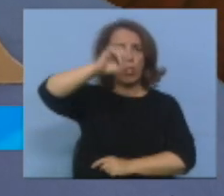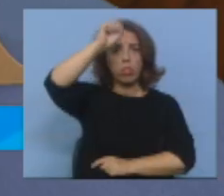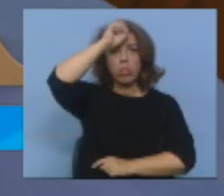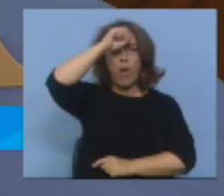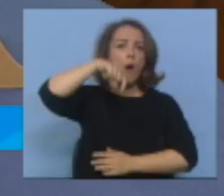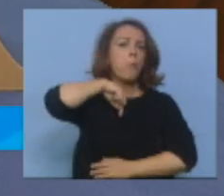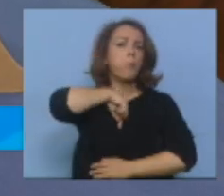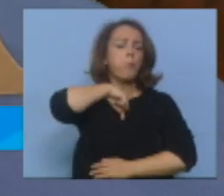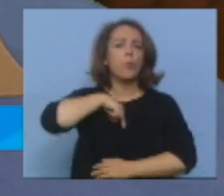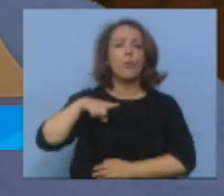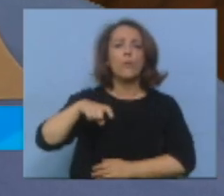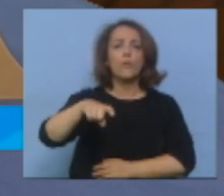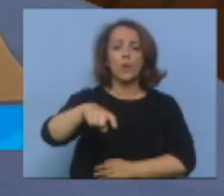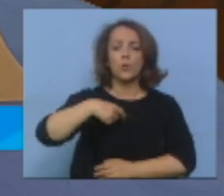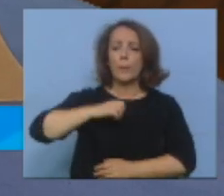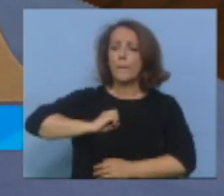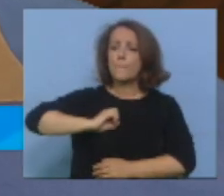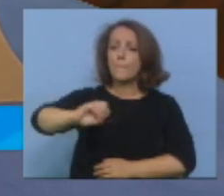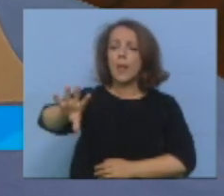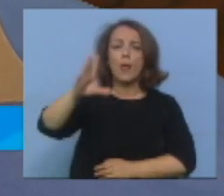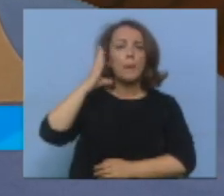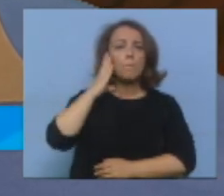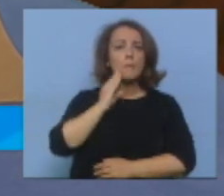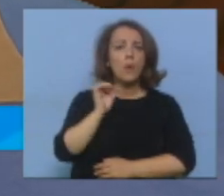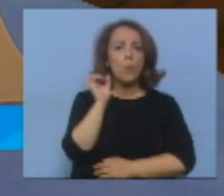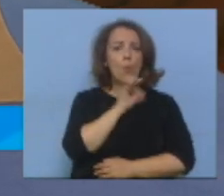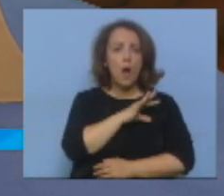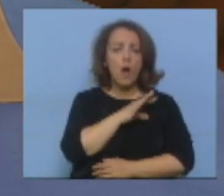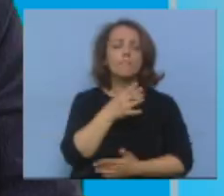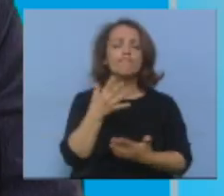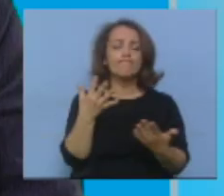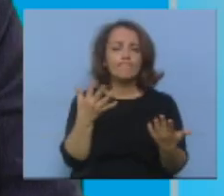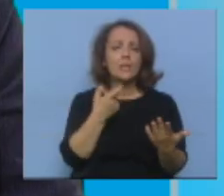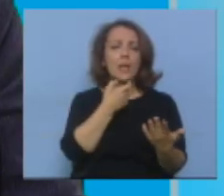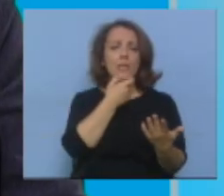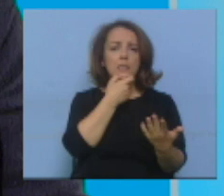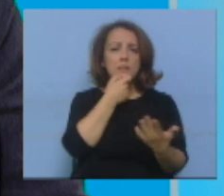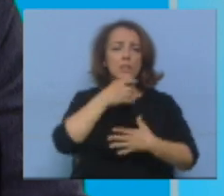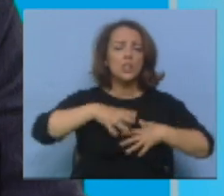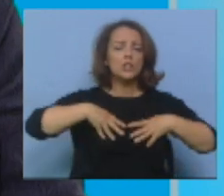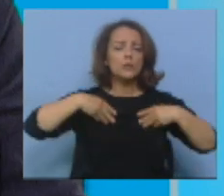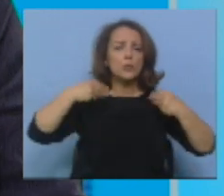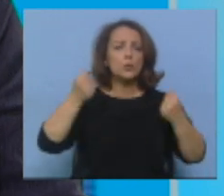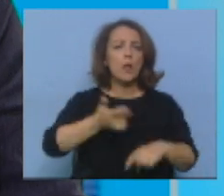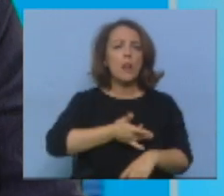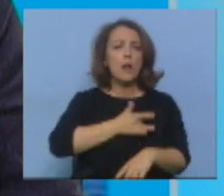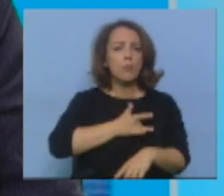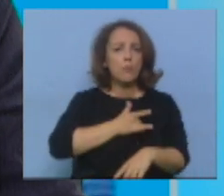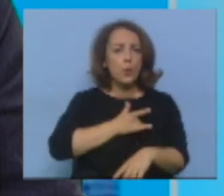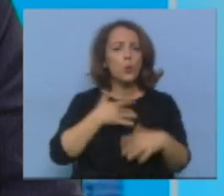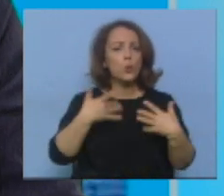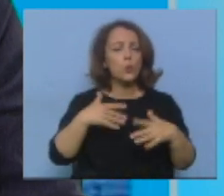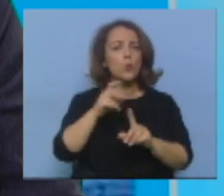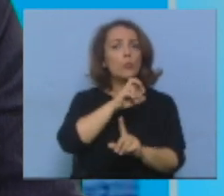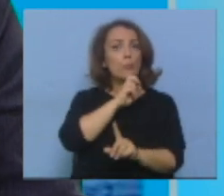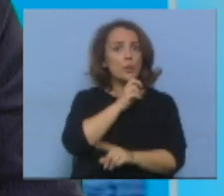alguém, gera implicações do amor espiritual novas. O nosso bispo escreveu sobre